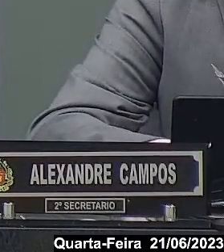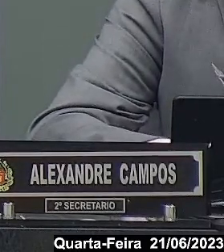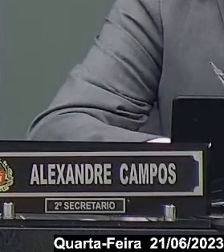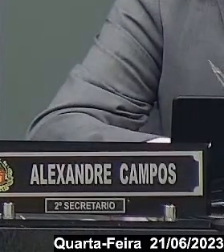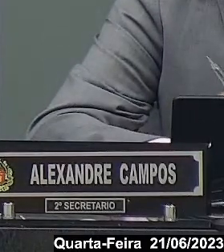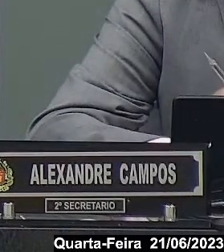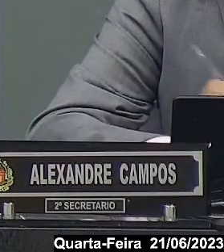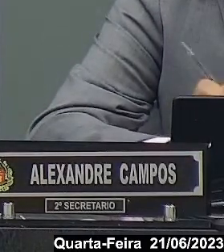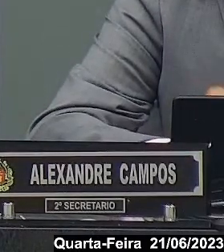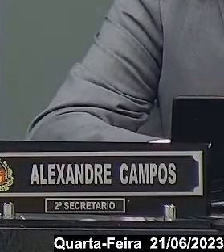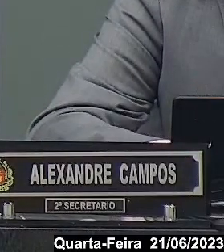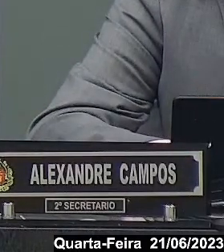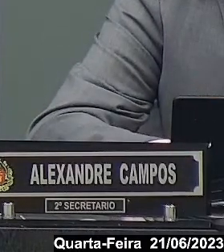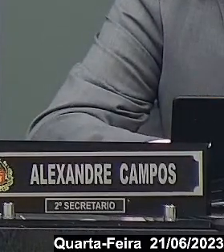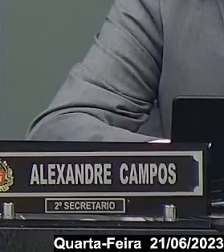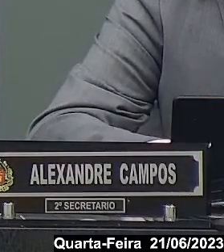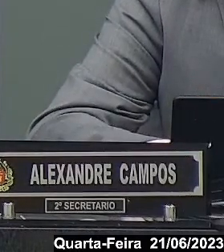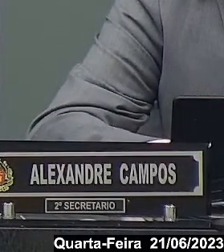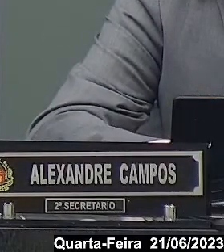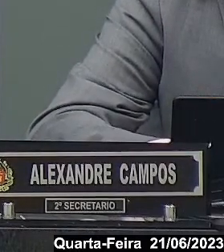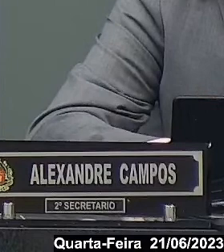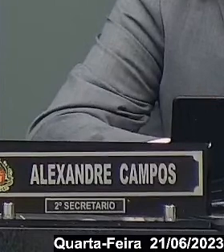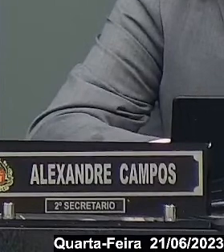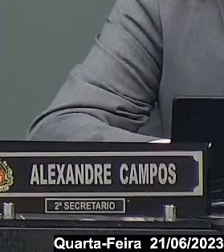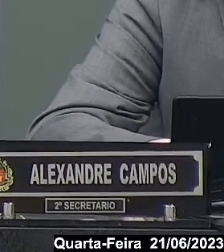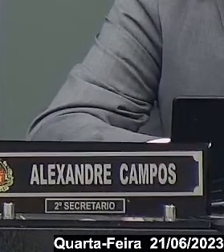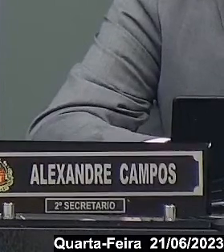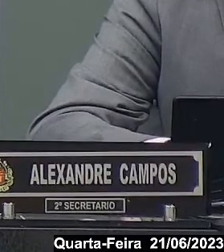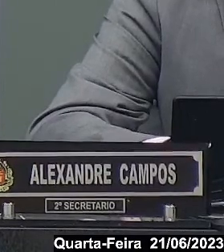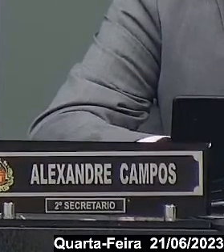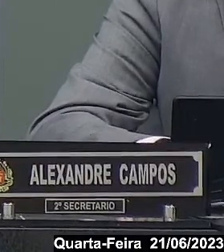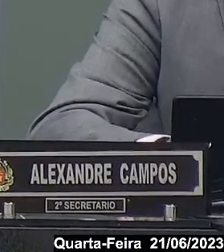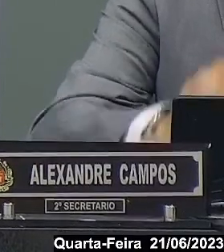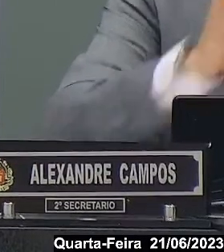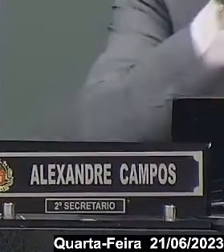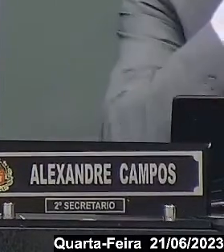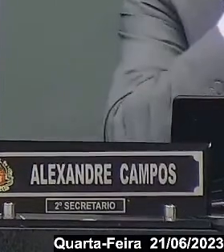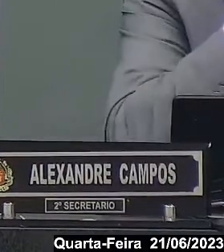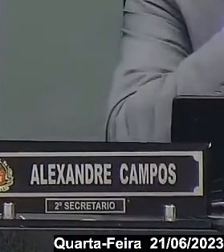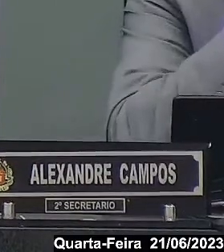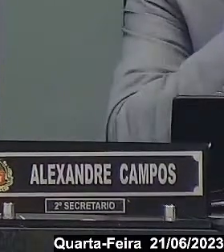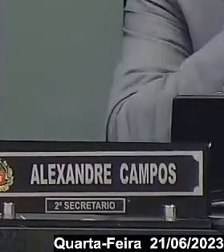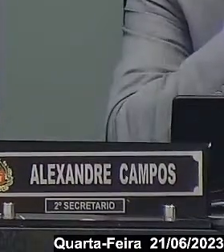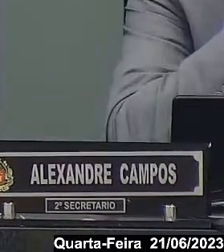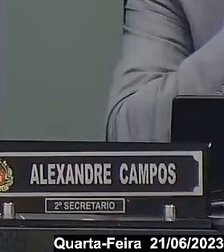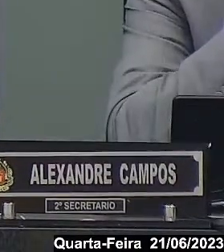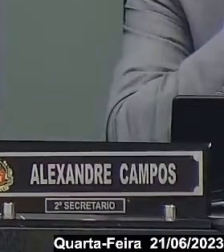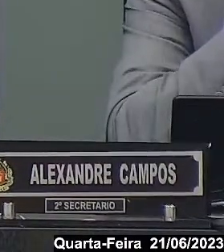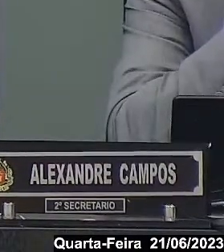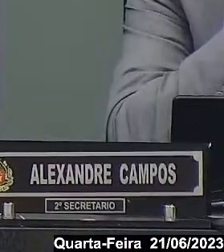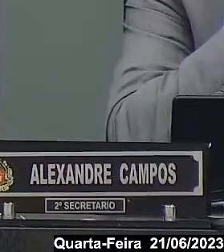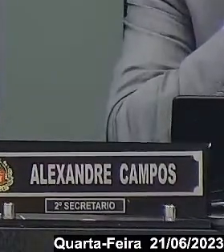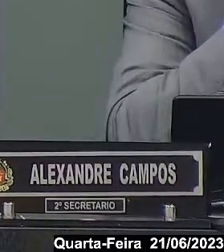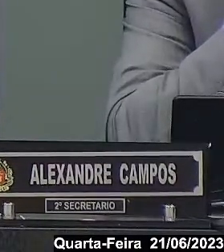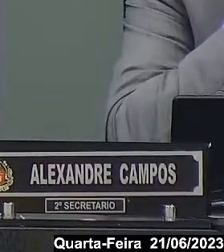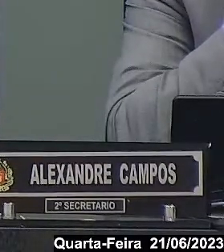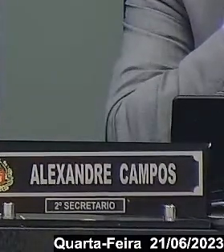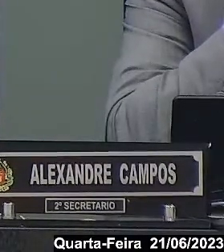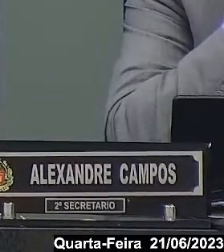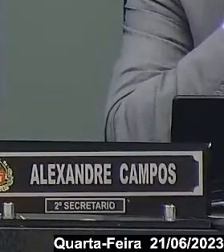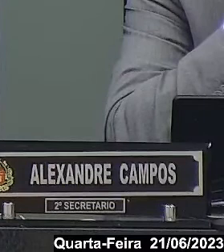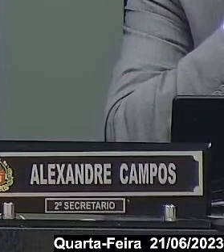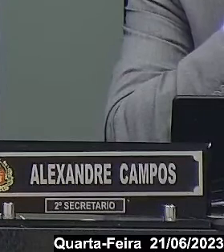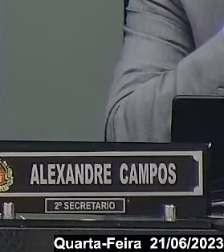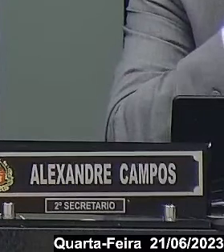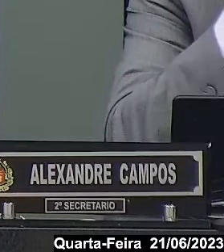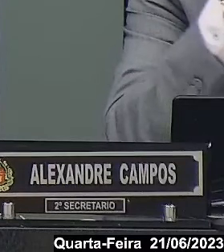fazer uso da palavra no pequeno expediente. Usaram da palavra os vereadores Abidã Henrique da Silva, Flávio Pereira Lima, com a parte do